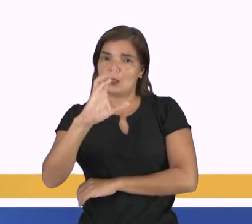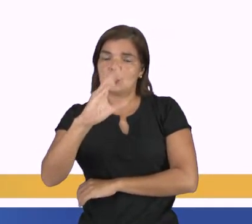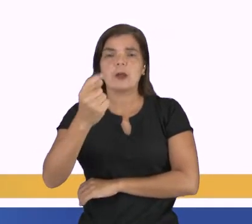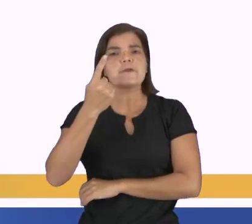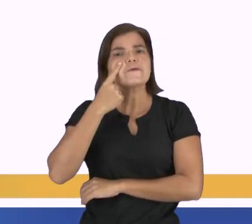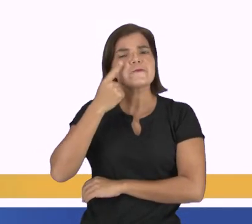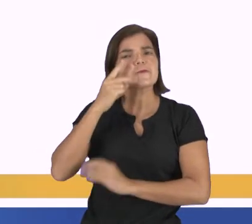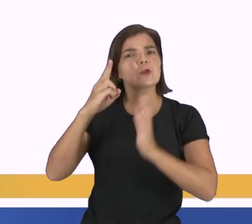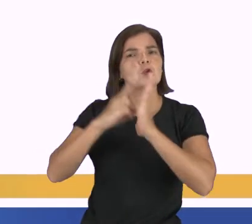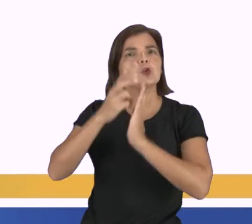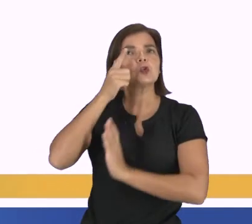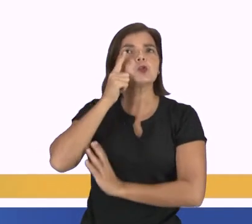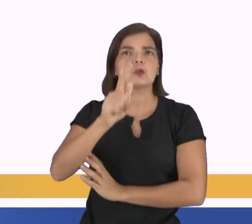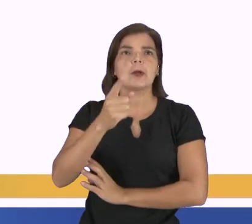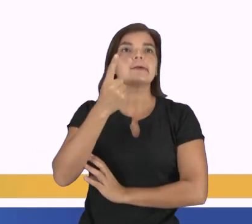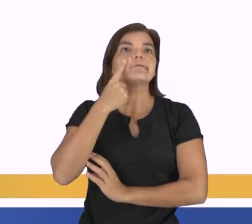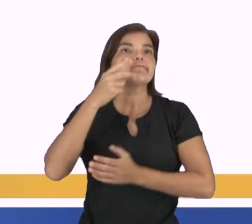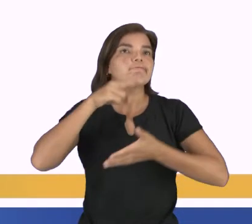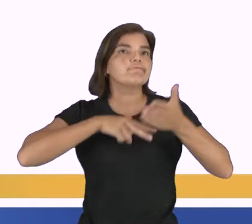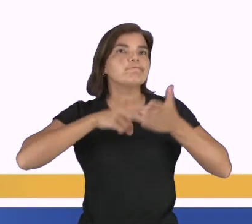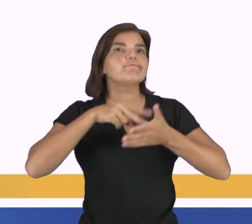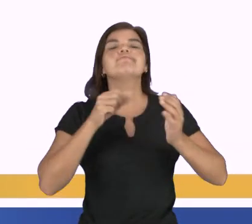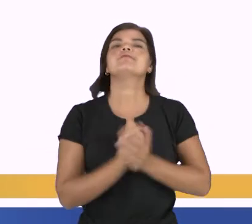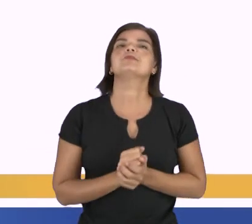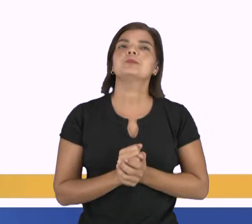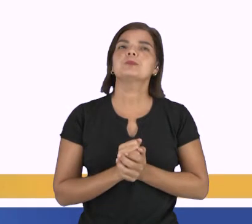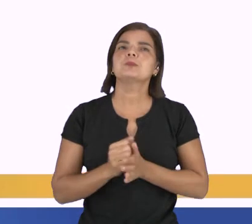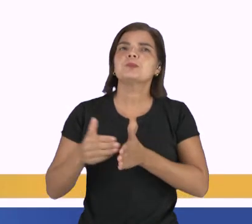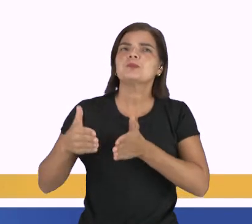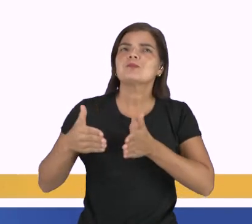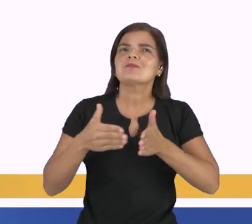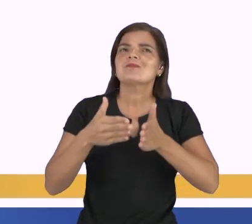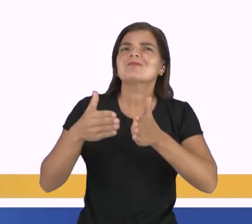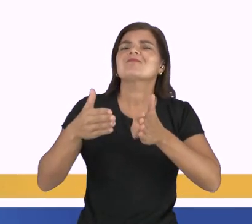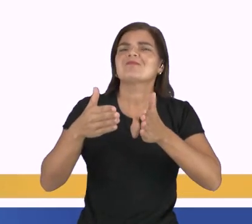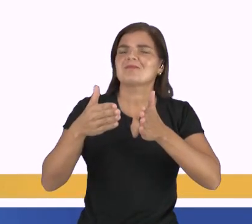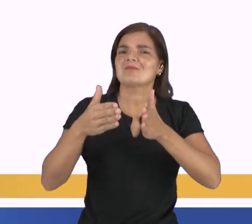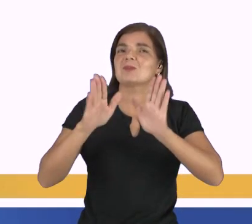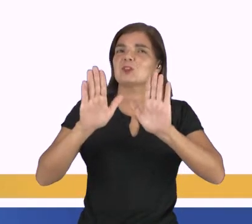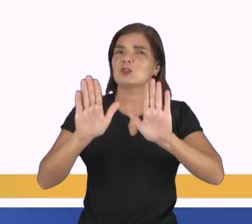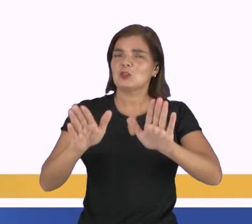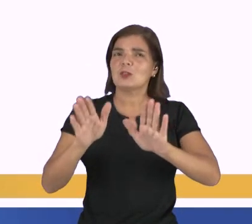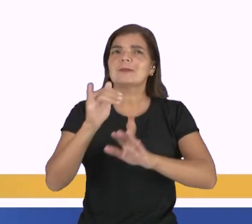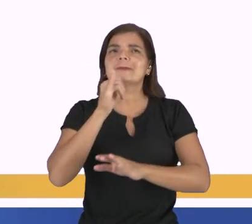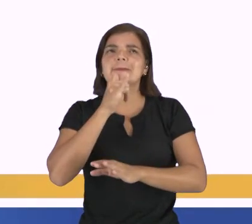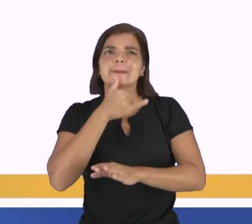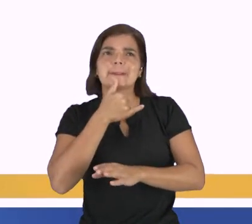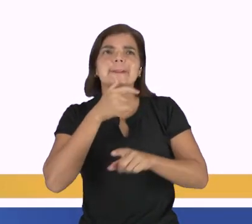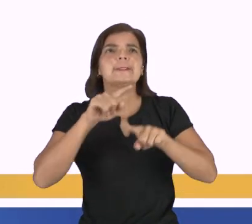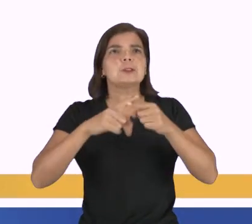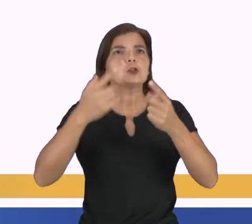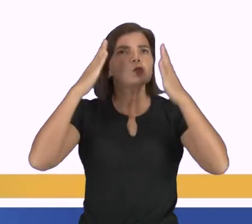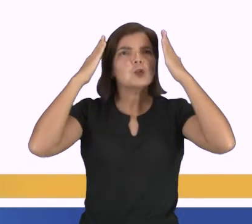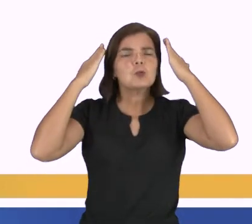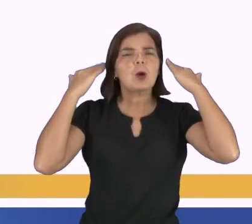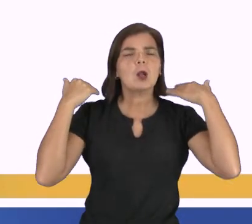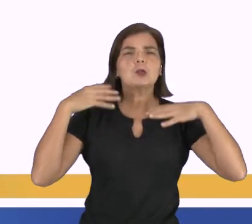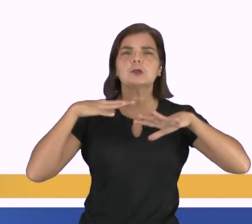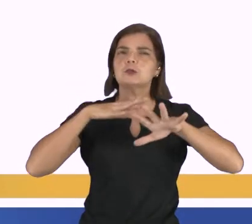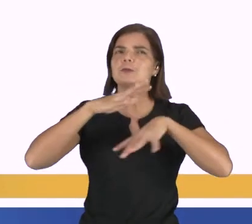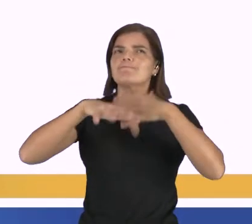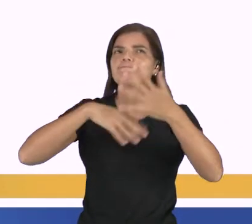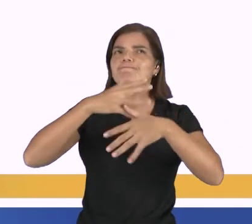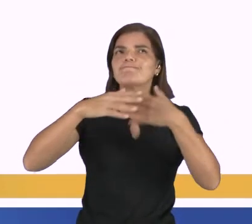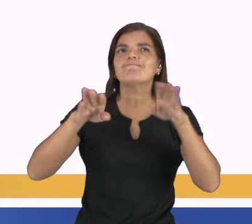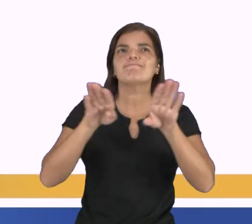visão indígena da conquista. Vamos ler então, pessoal. Nos caminhos jazem dardos quebrados, os cabelos estão